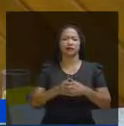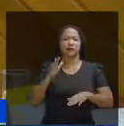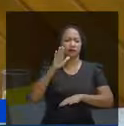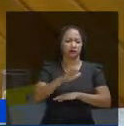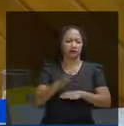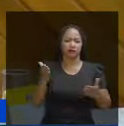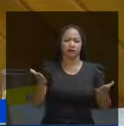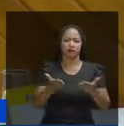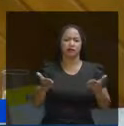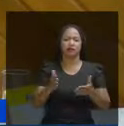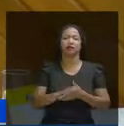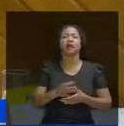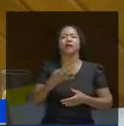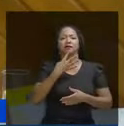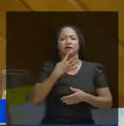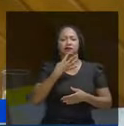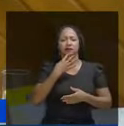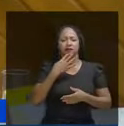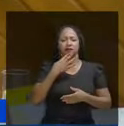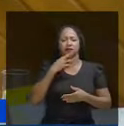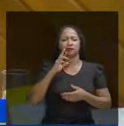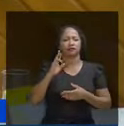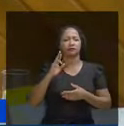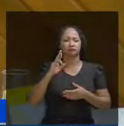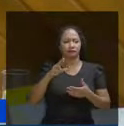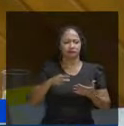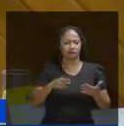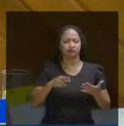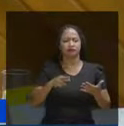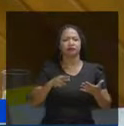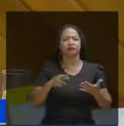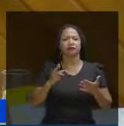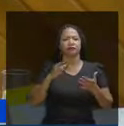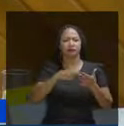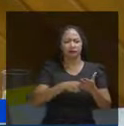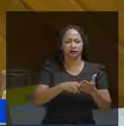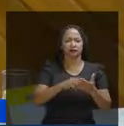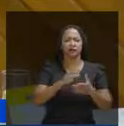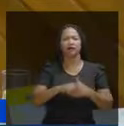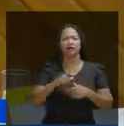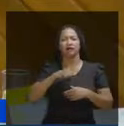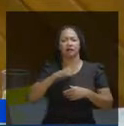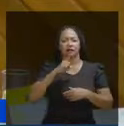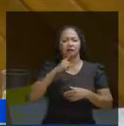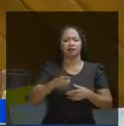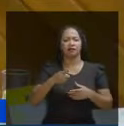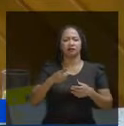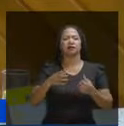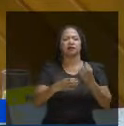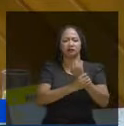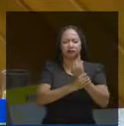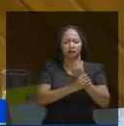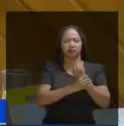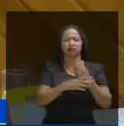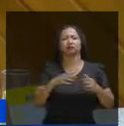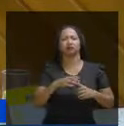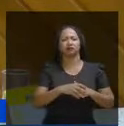hoje, veio o conhecimento dessa relatura, que a hora recorrente impetrou o mandado de segurança nesta corte,